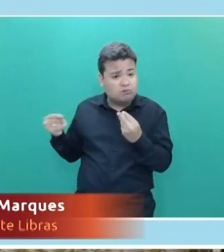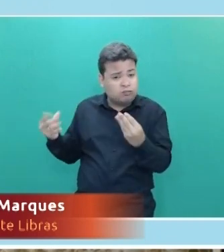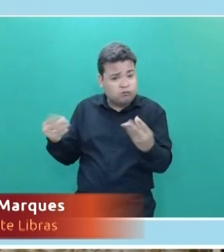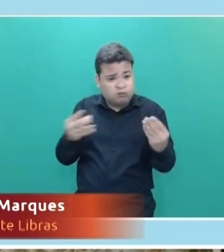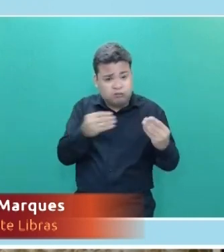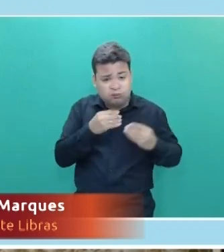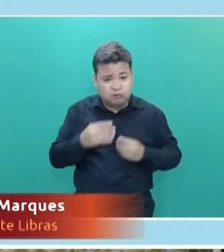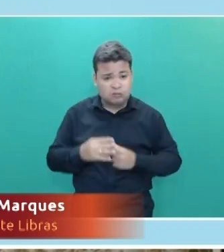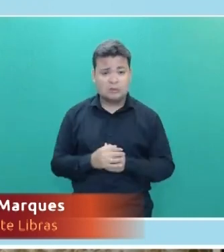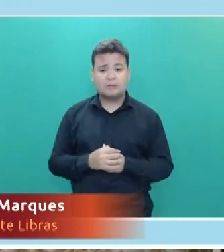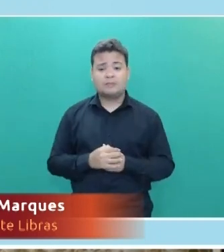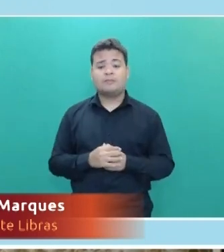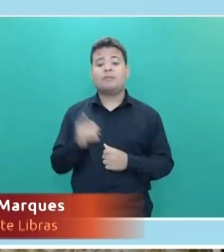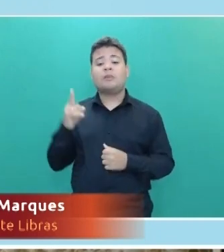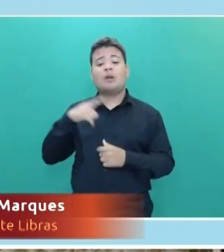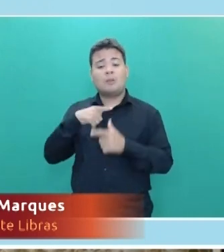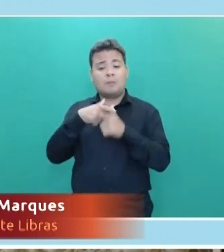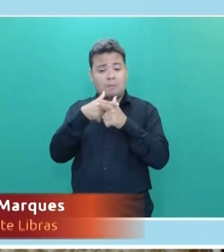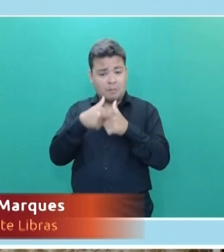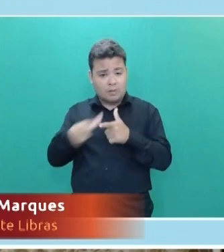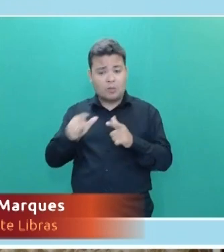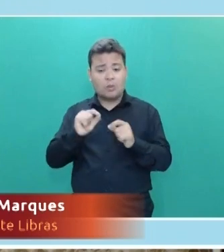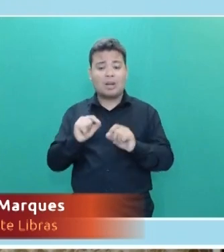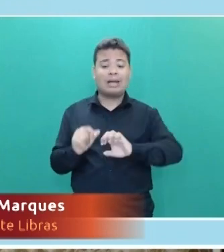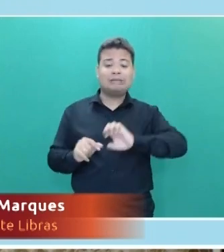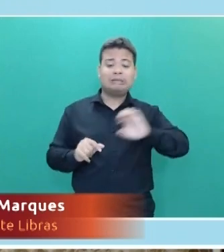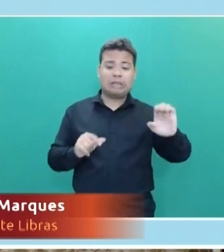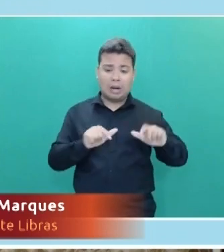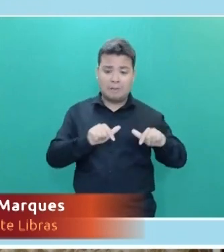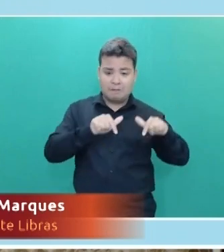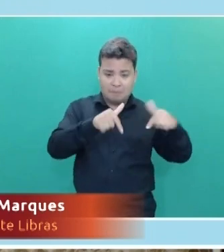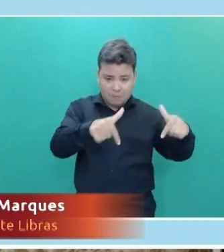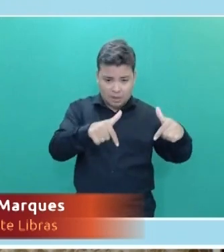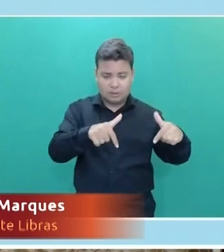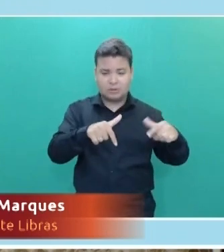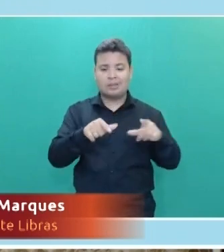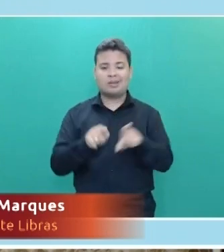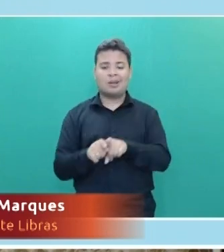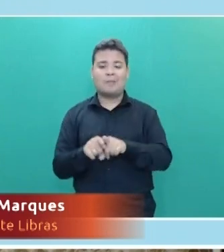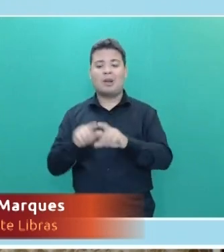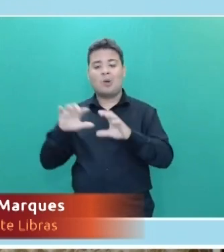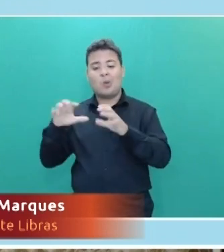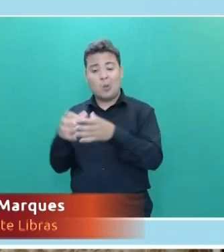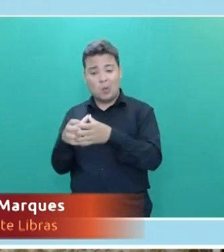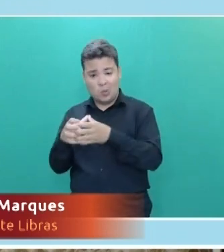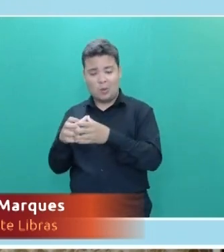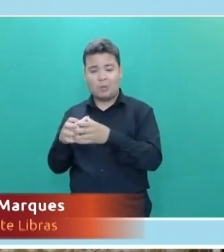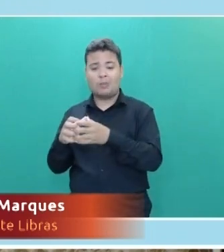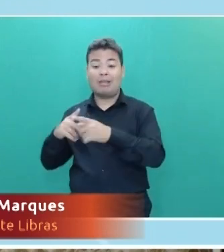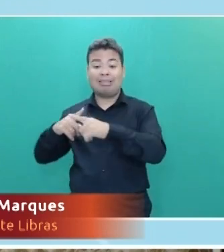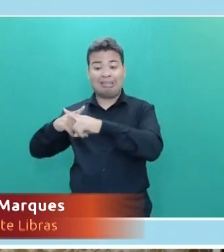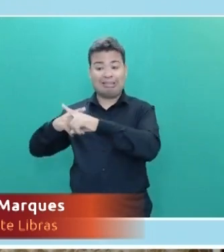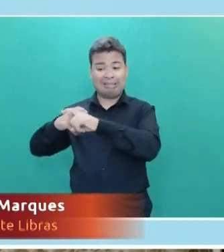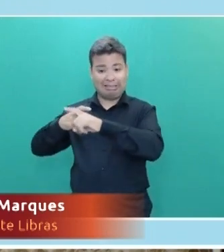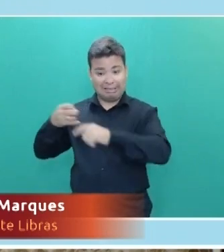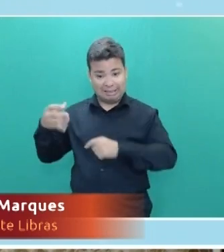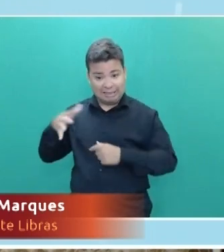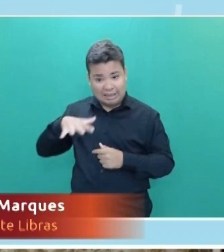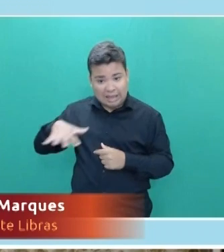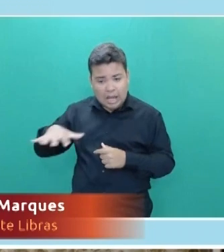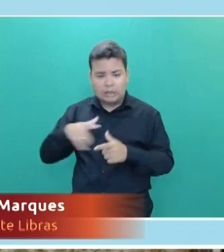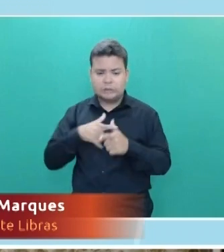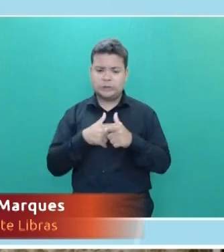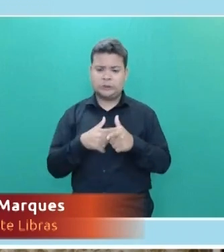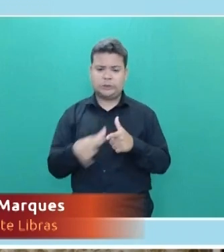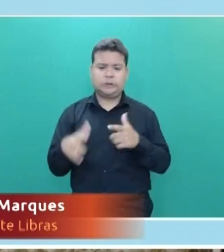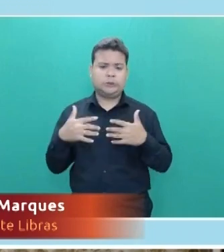entre militantes de esquerda e grupos neonazistas assim, é um problema sério. Né? Se a Alemanha tem um